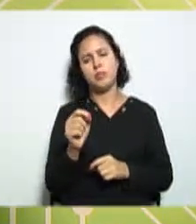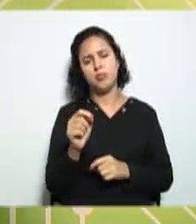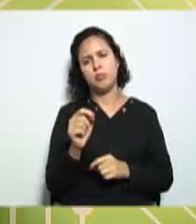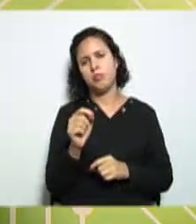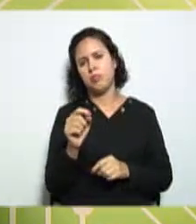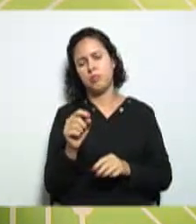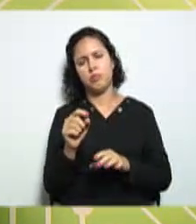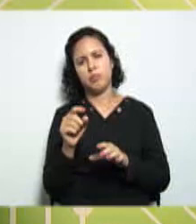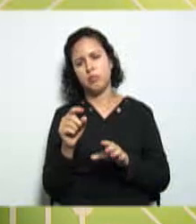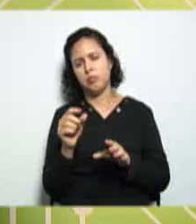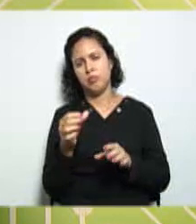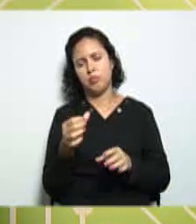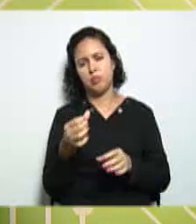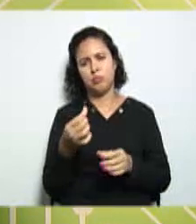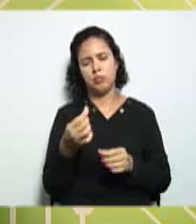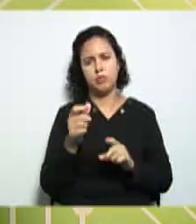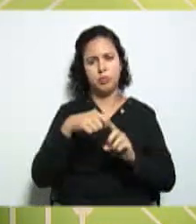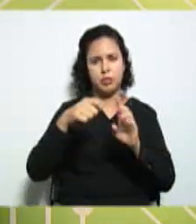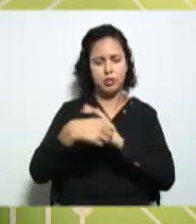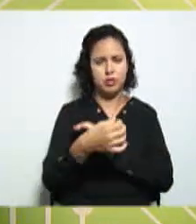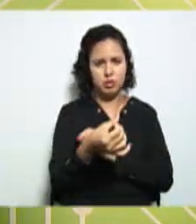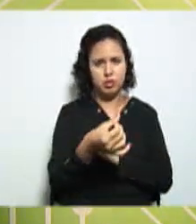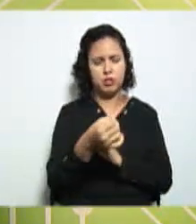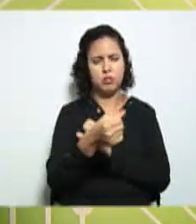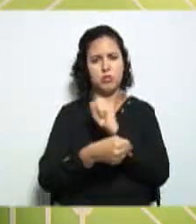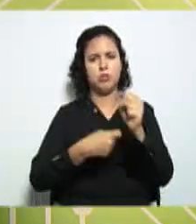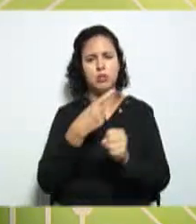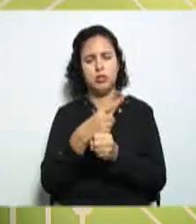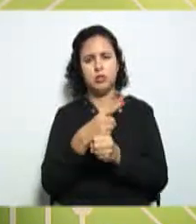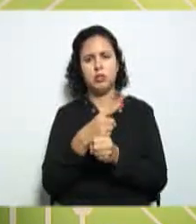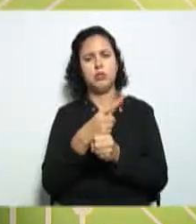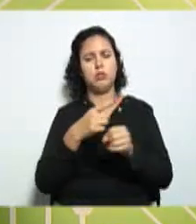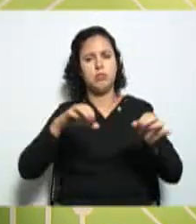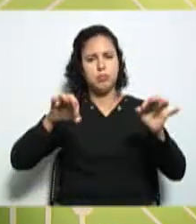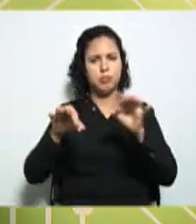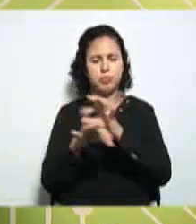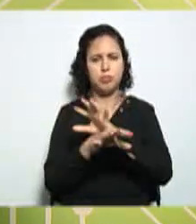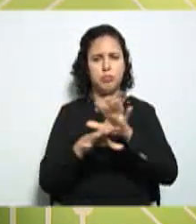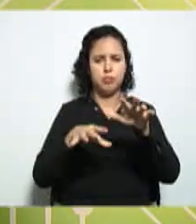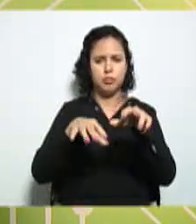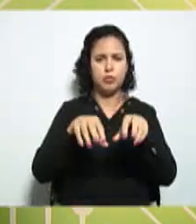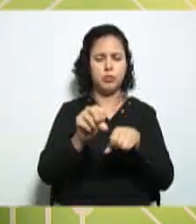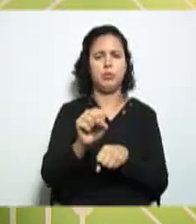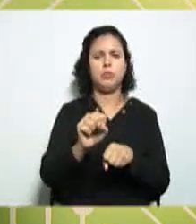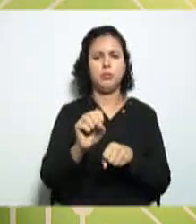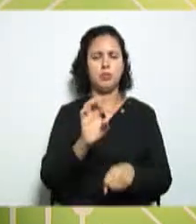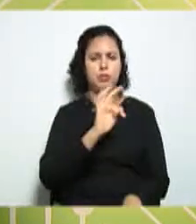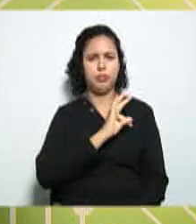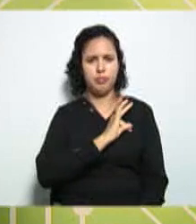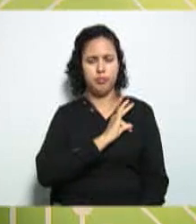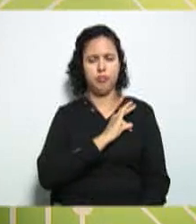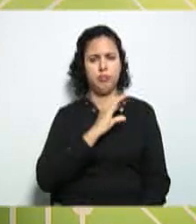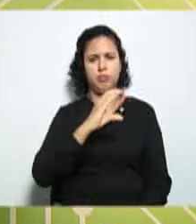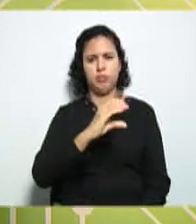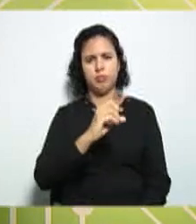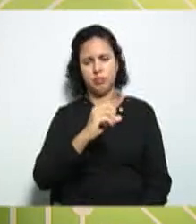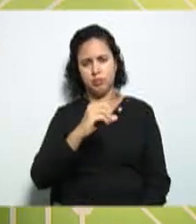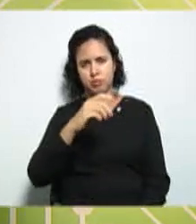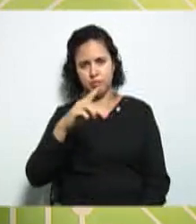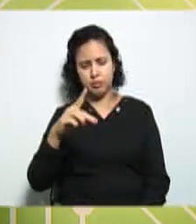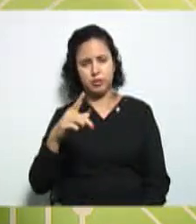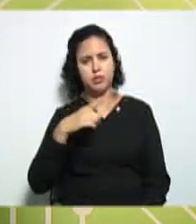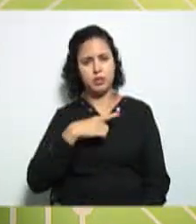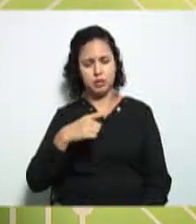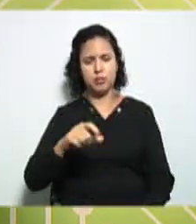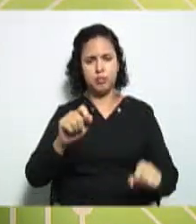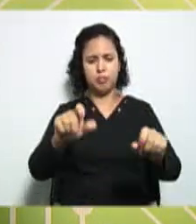semestre, mais um pouquinho, mais um ano, já vai sair como técnico em cooperativismo. Então, você já vai ter o